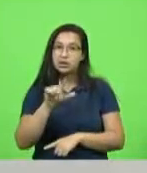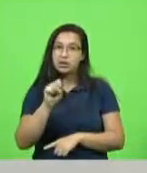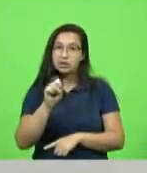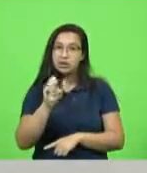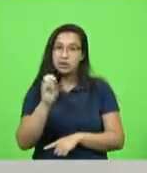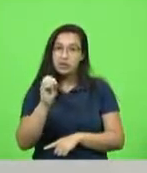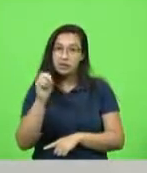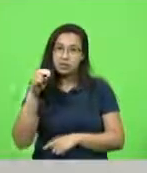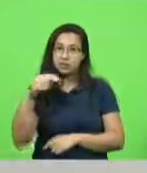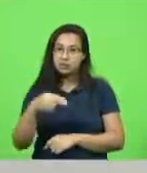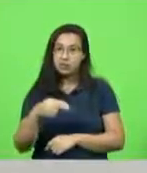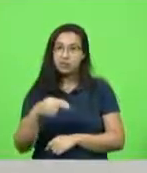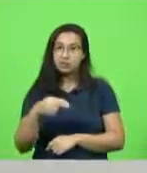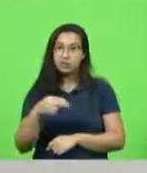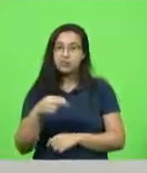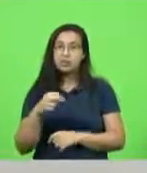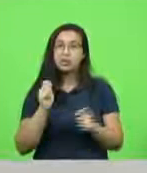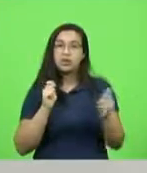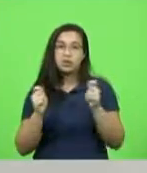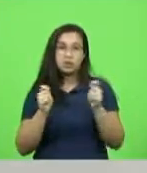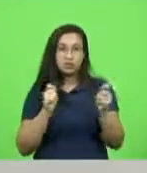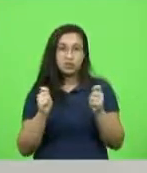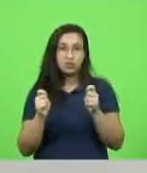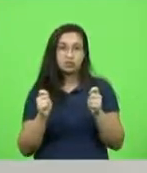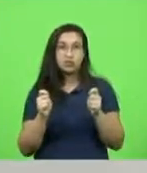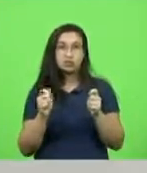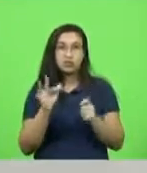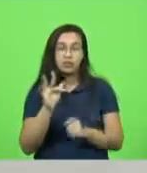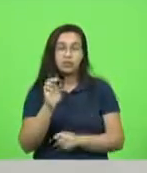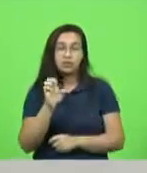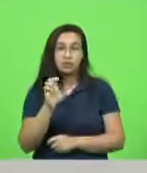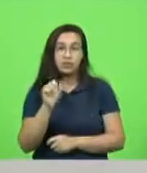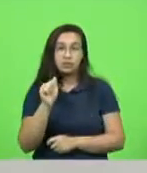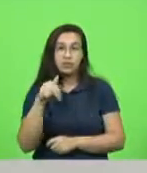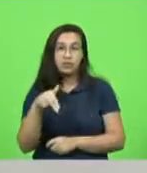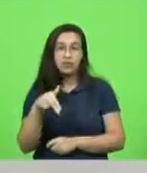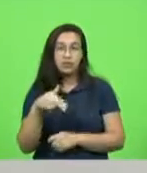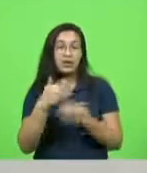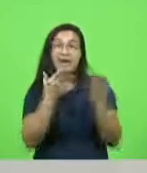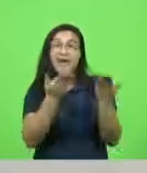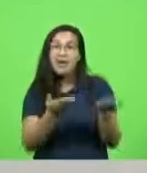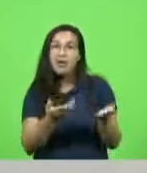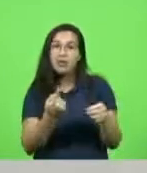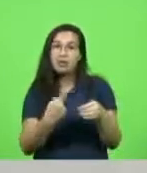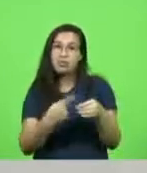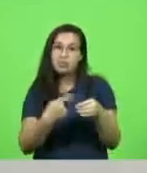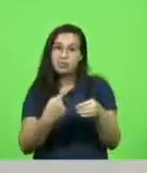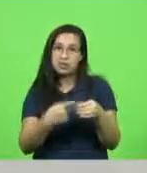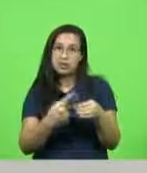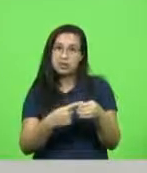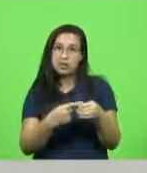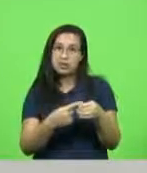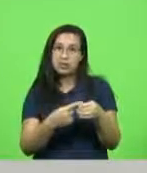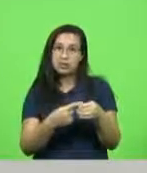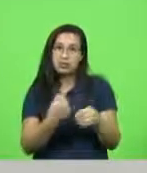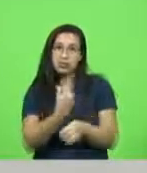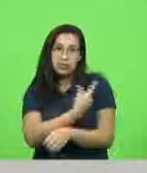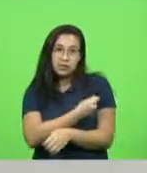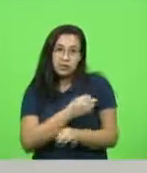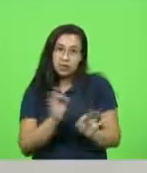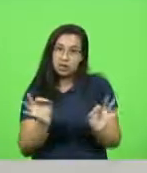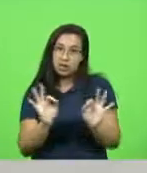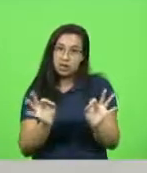feccan dizendo que os municípios não estão aplicando Então tem que ver se o erro estar no